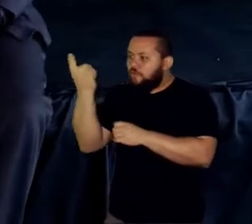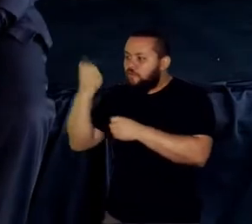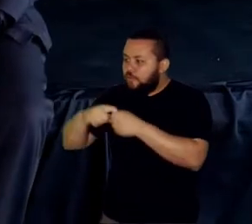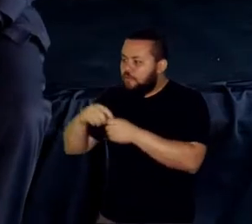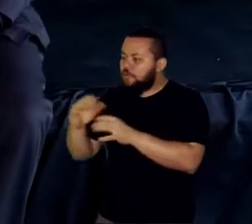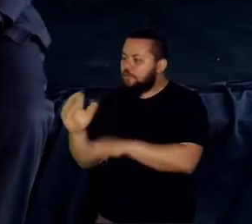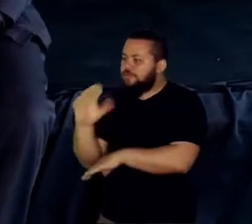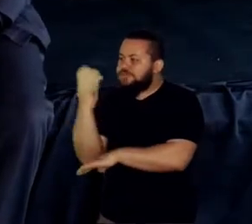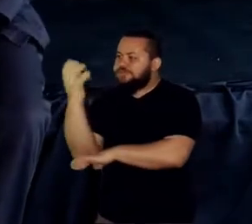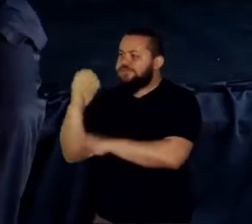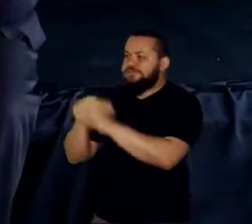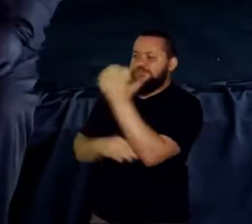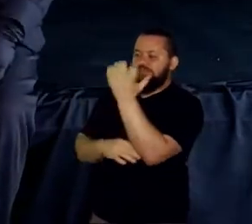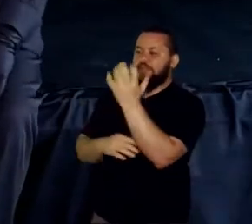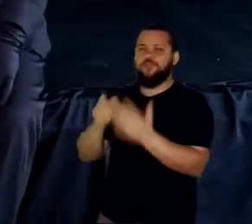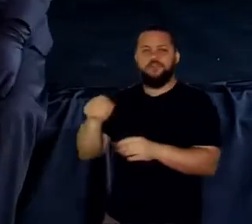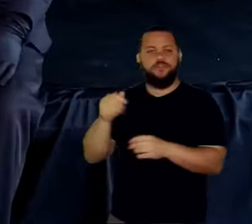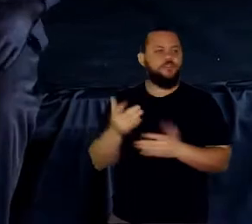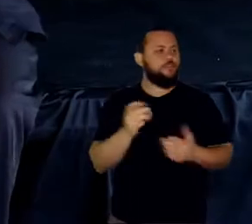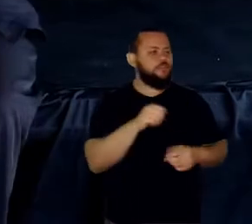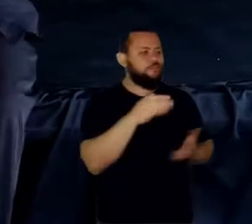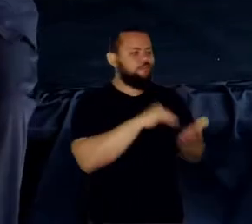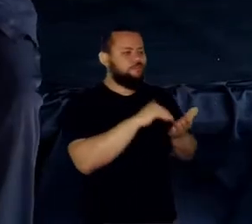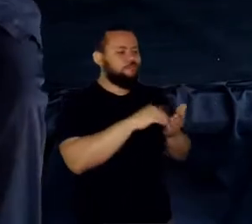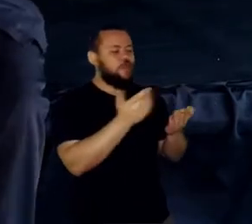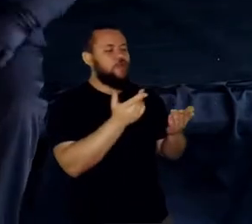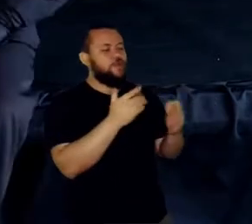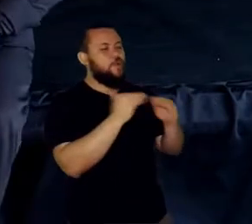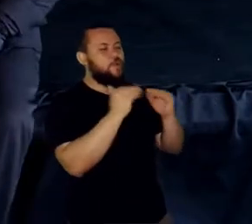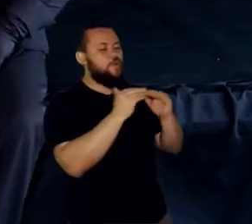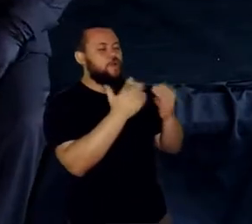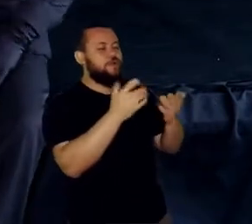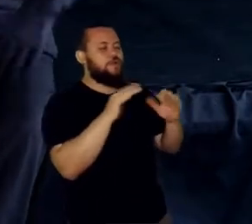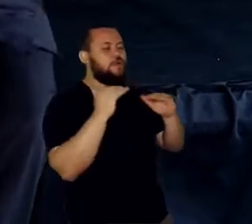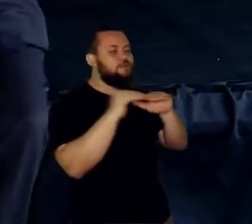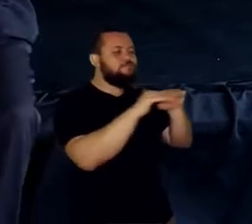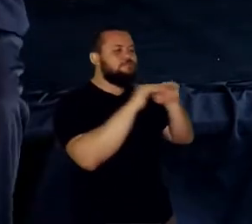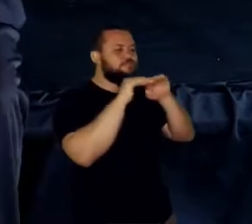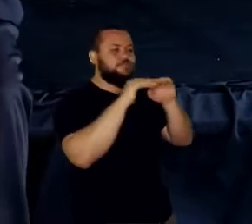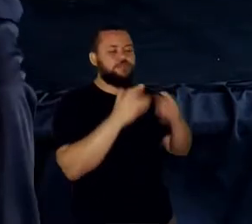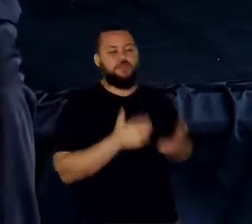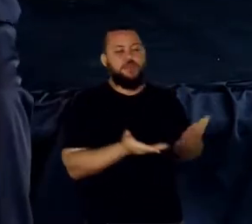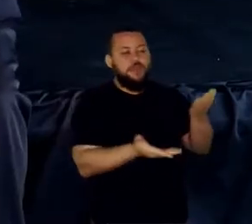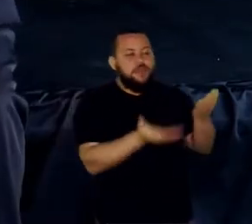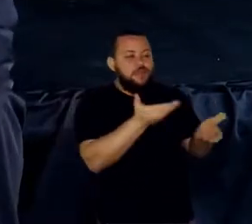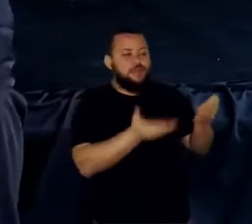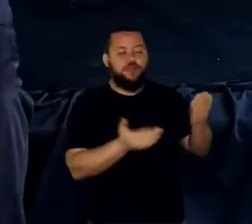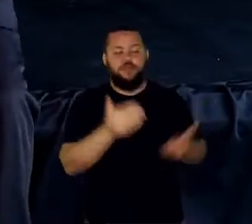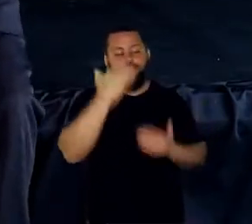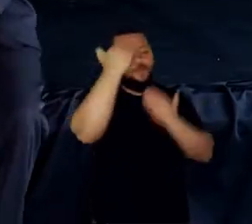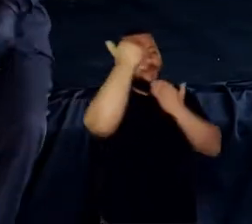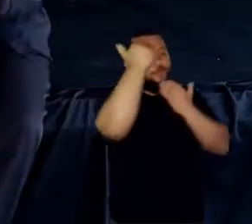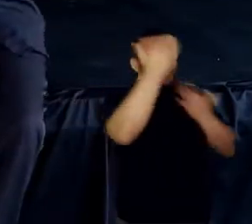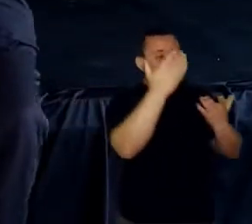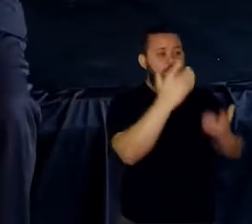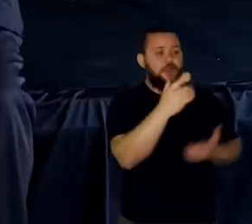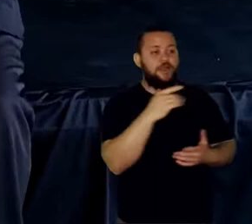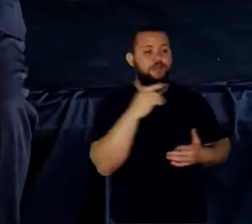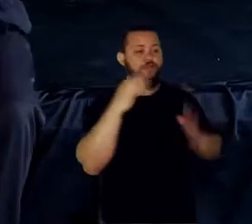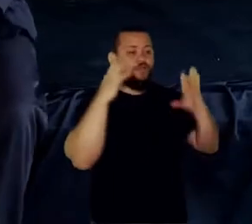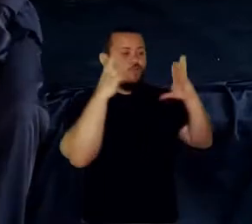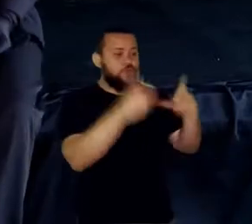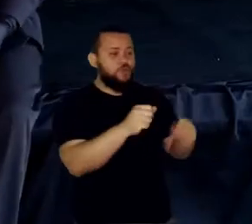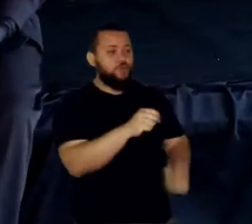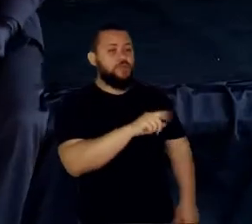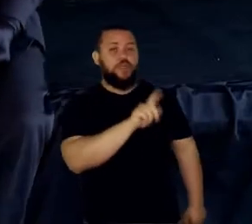Isso. É isso, então. Muito obrigado mais uma vez, toda essa equipe. Obrigado a Gi, que é a Gisele, que é